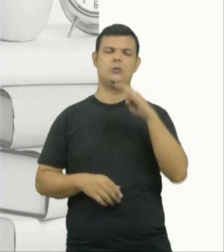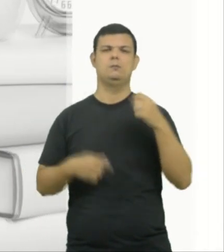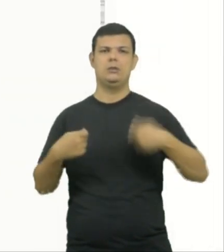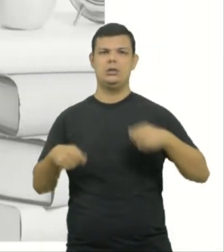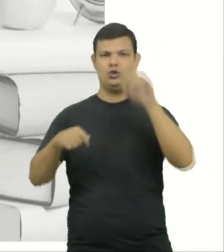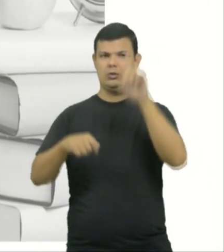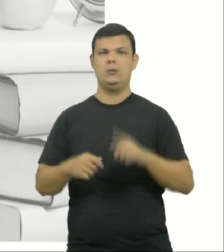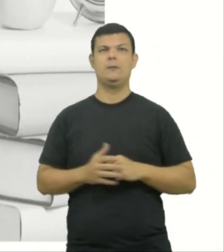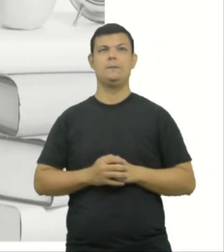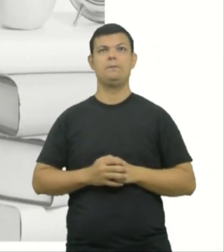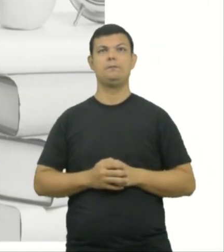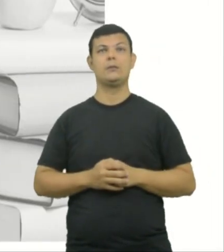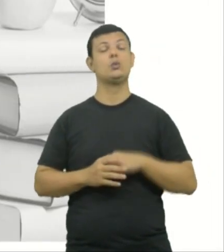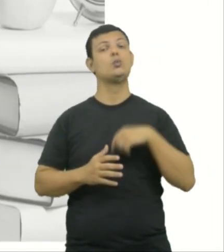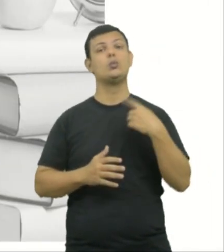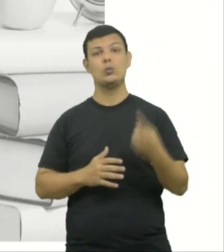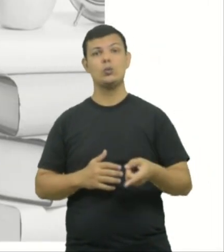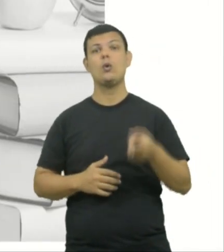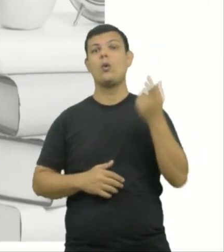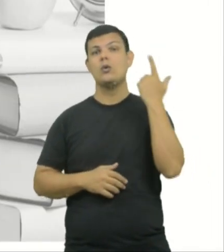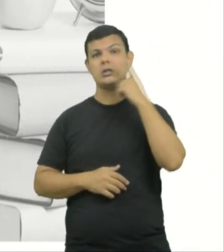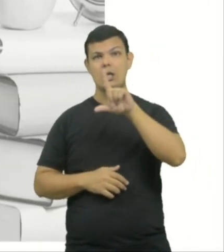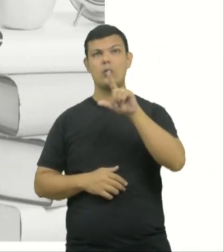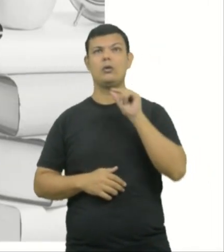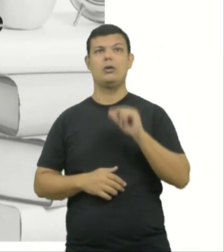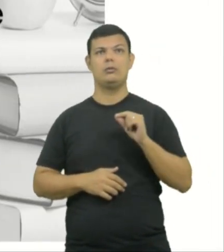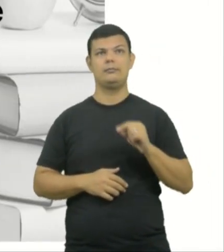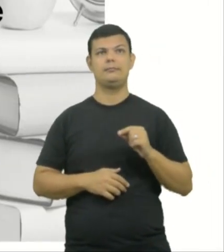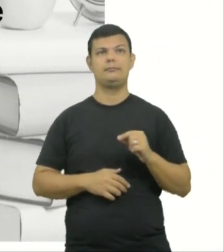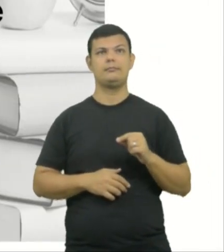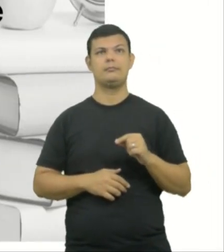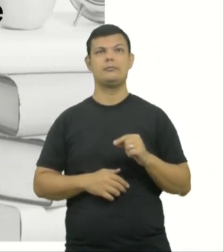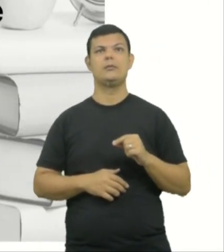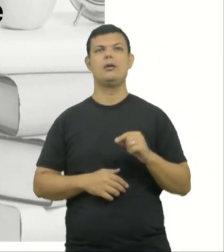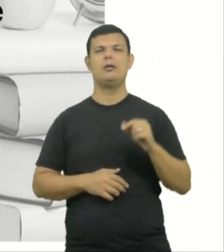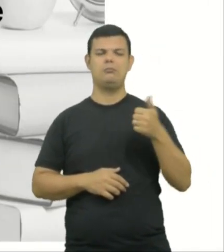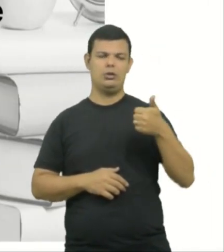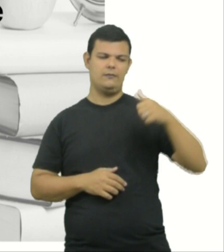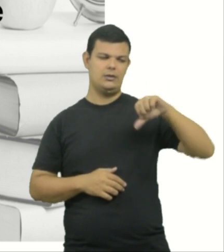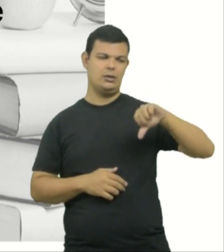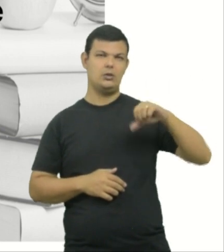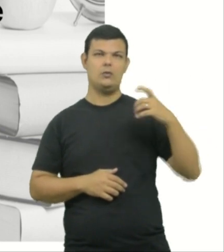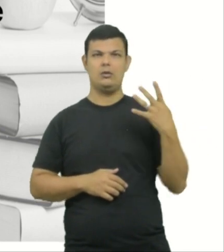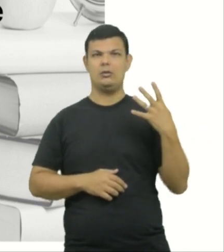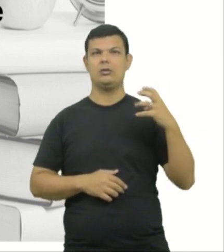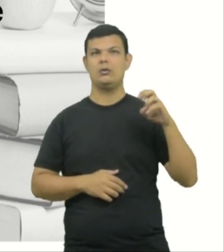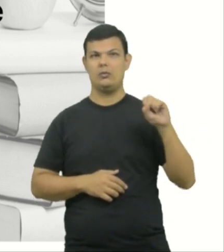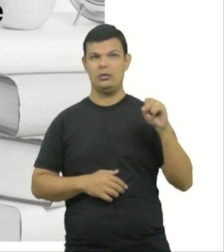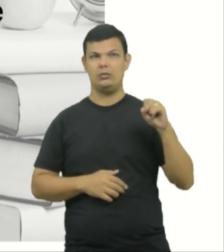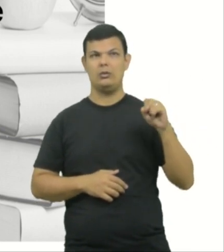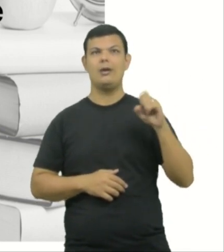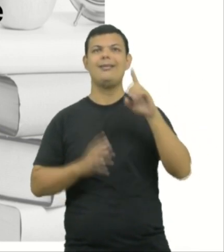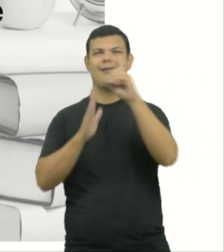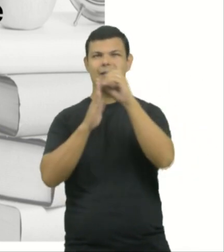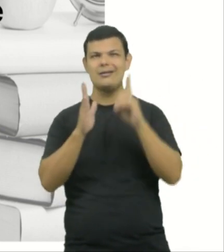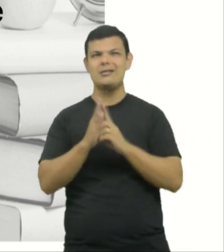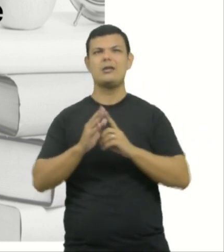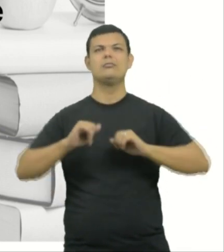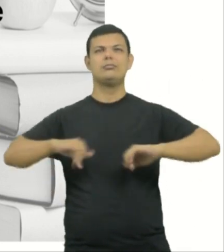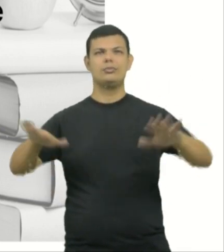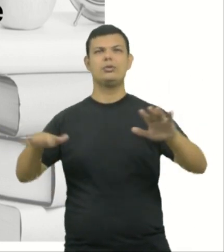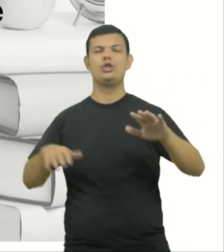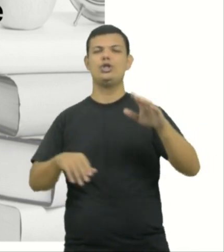ok? Tudo isso nós tivemos também em 1948 a Declaração Universal dos